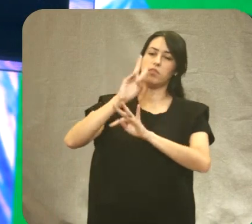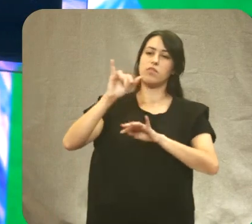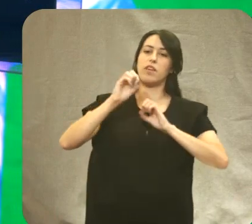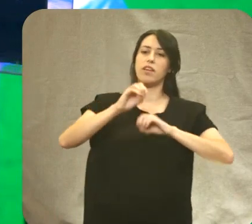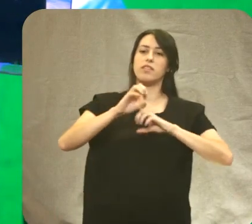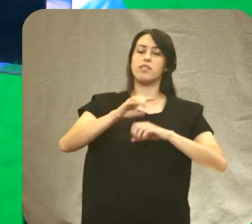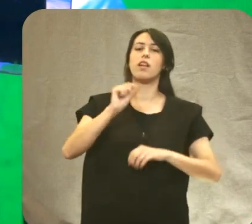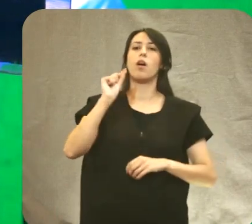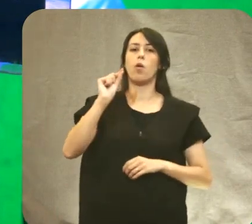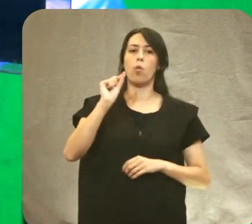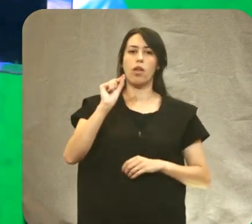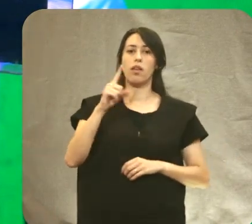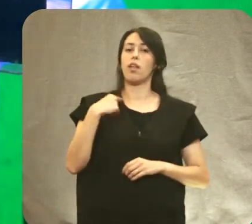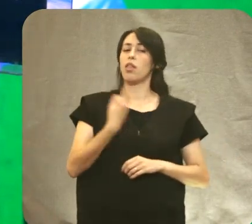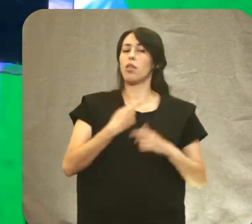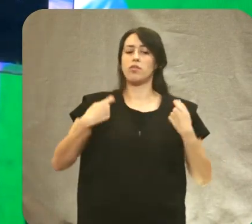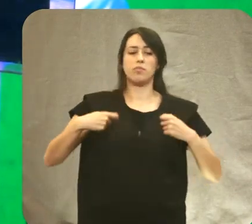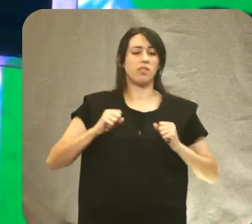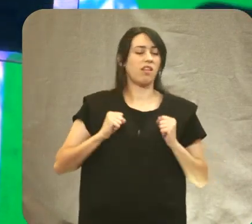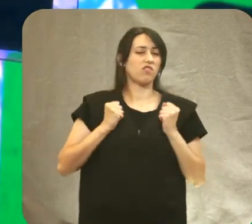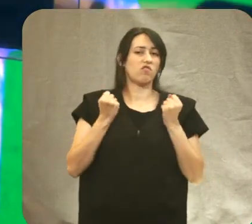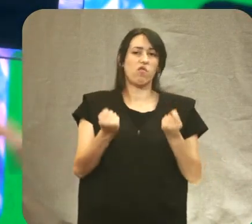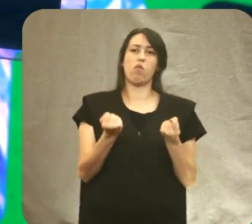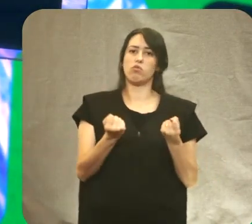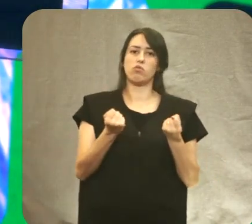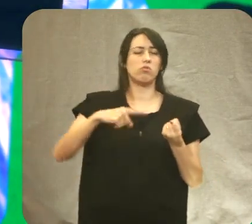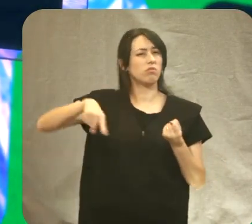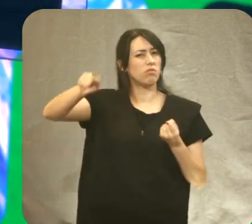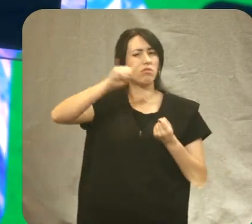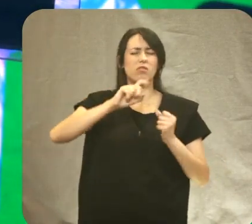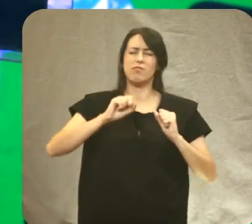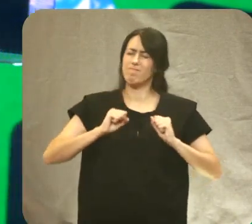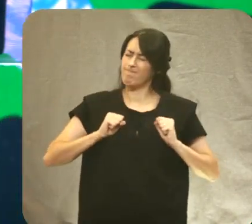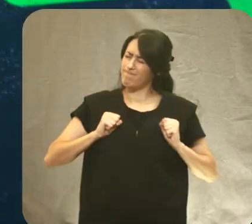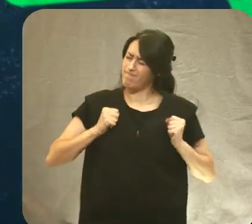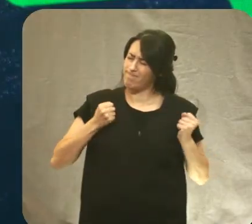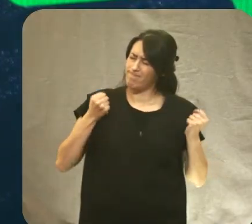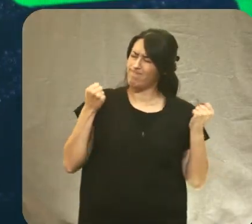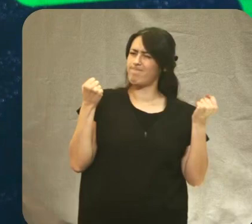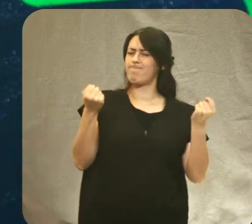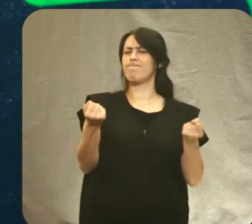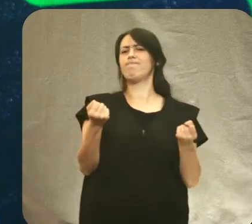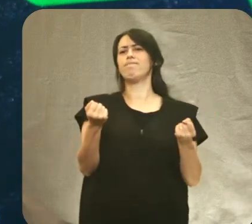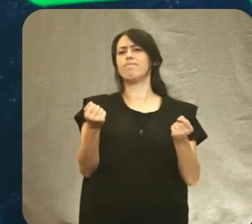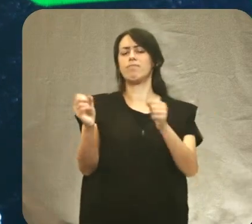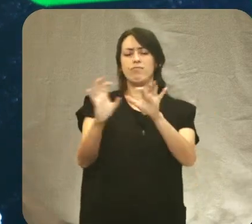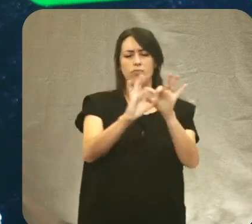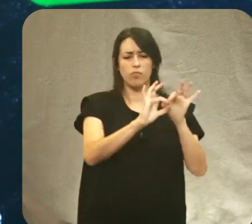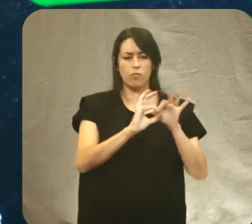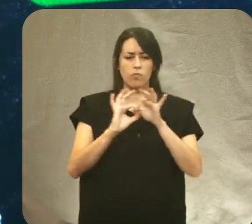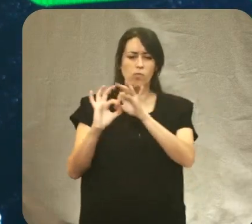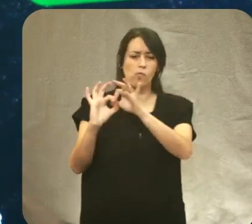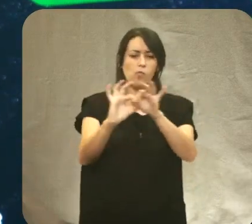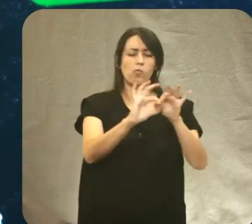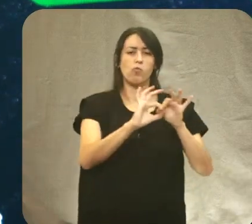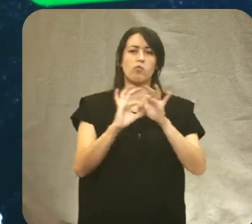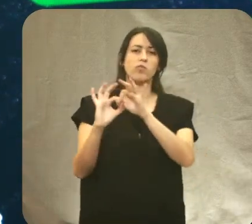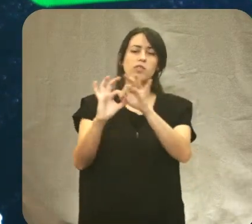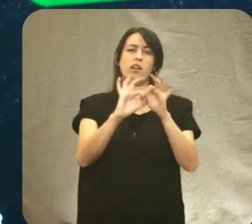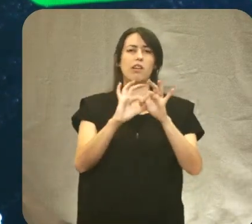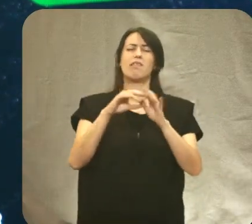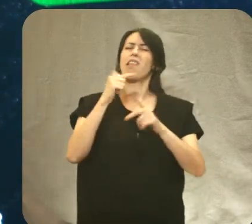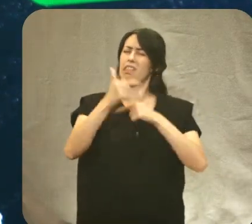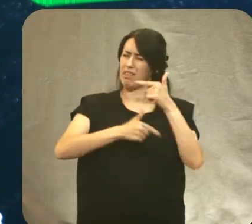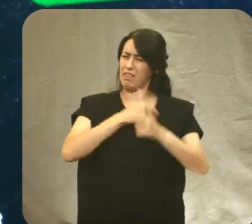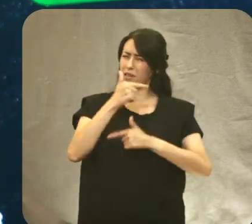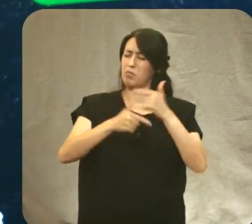esforço. Façam todo esforço. A manutenção da unidade dá trabalho, envolve muito esforço. Mas